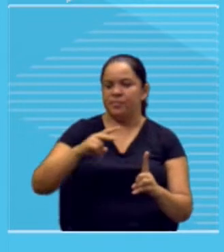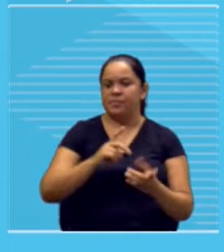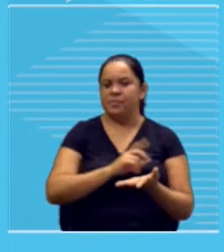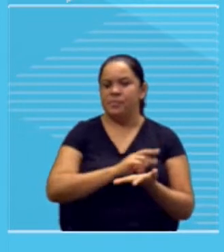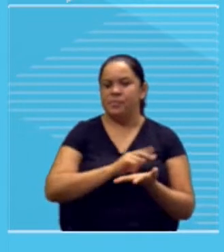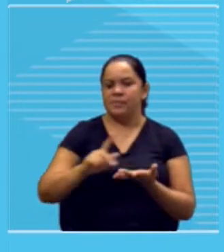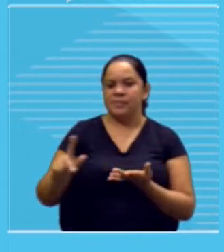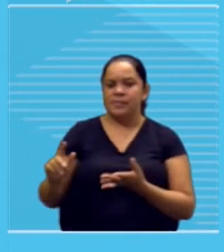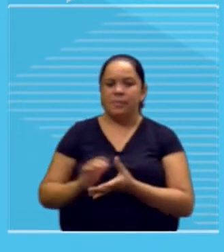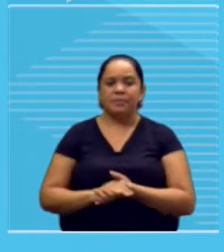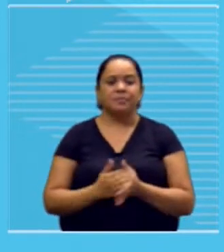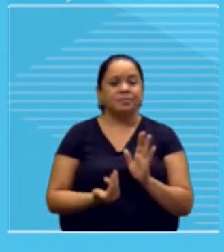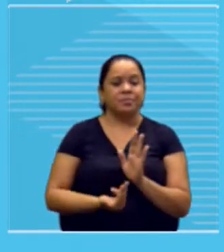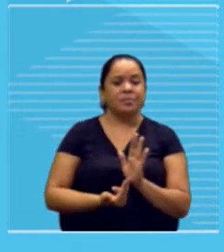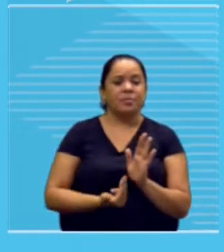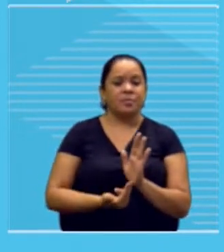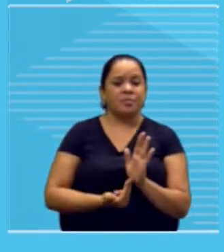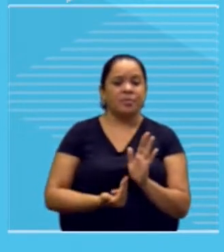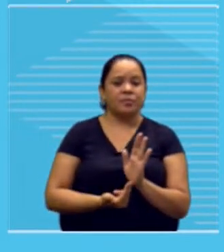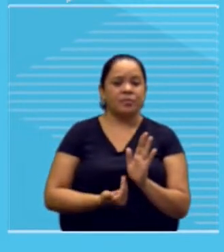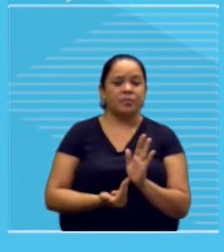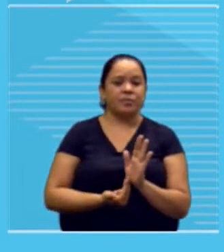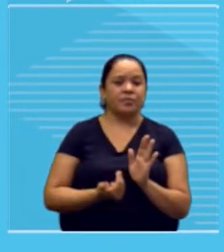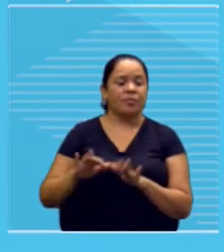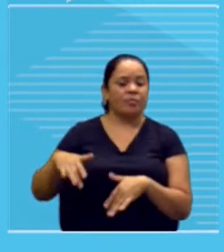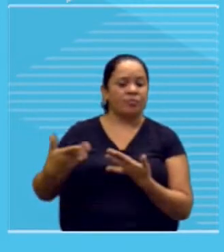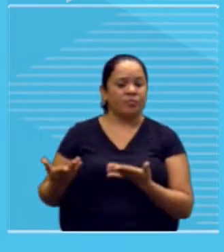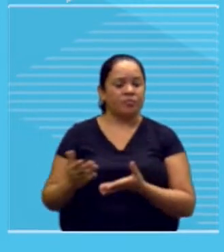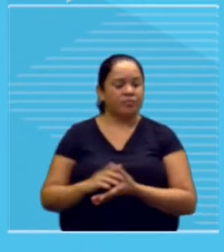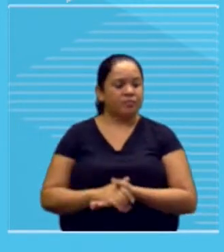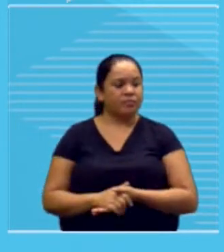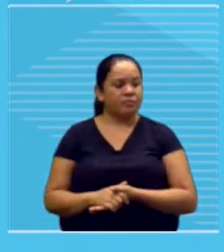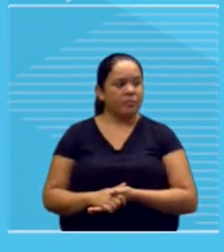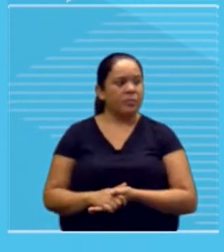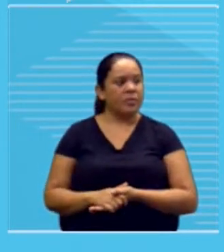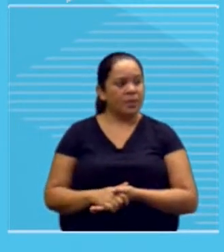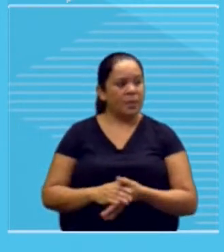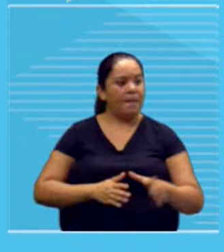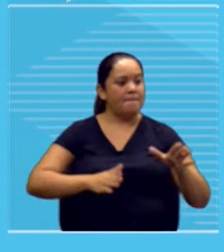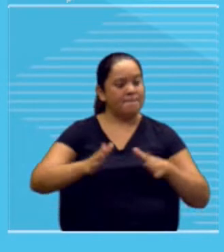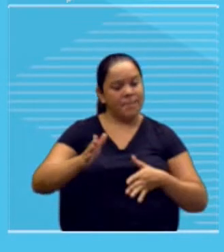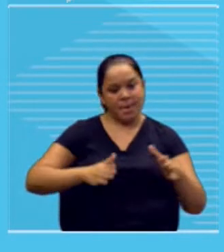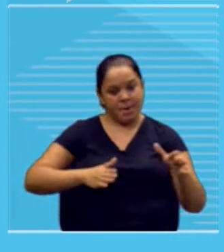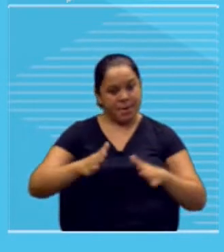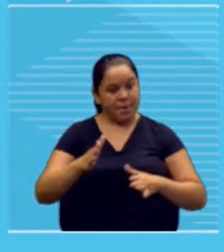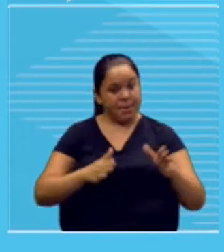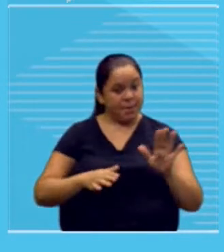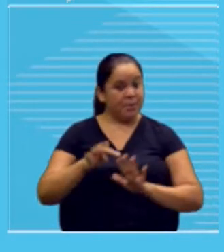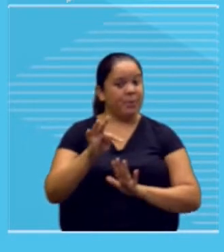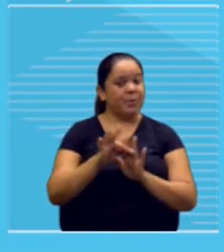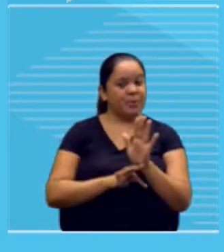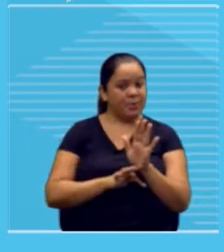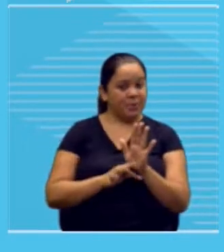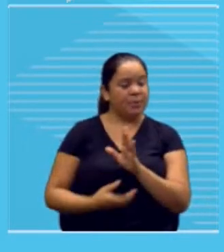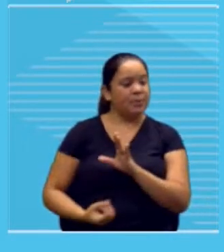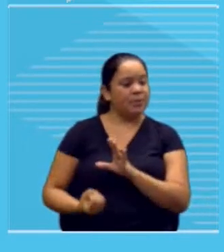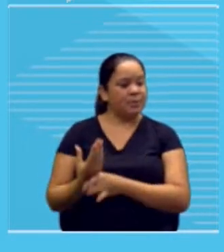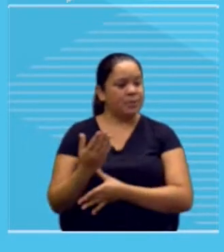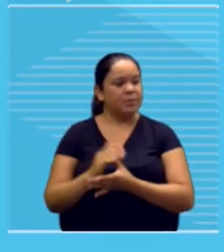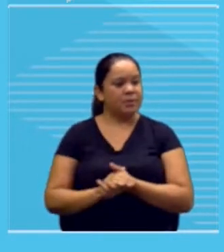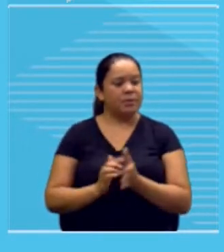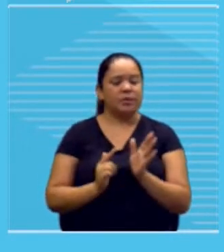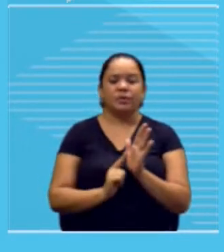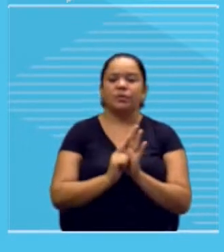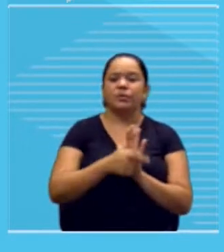é o autor social do autor é sempre importante época em que o texto foi produzido o gênero do